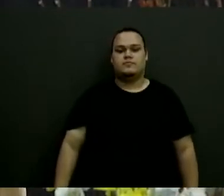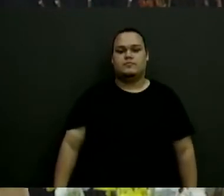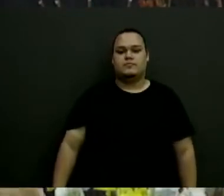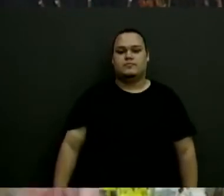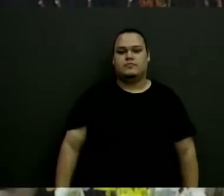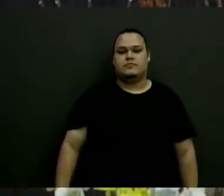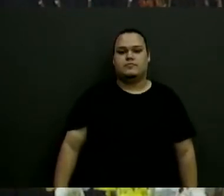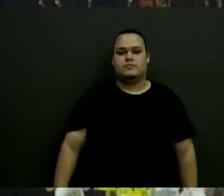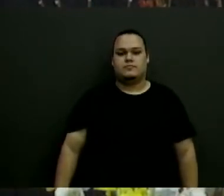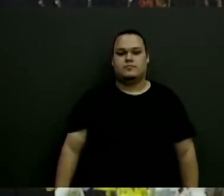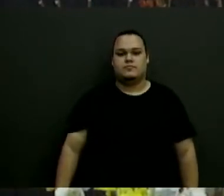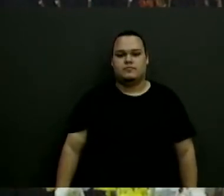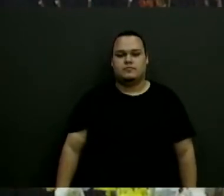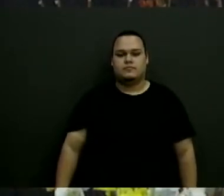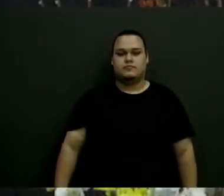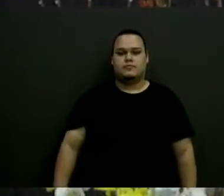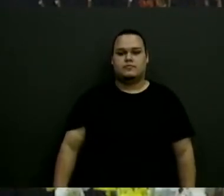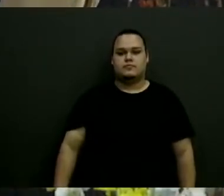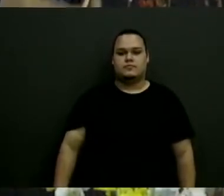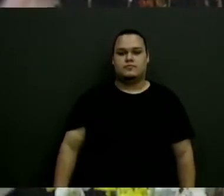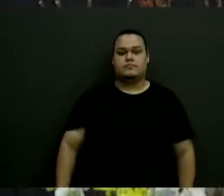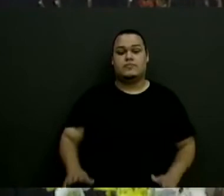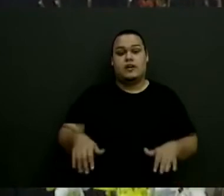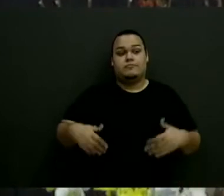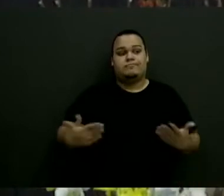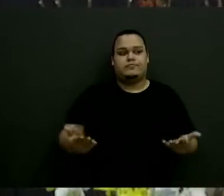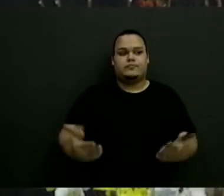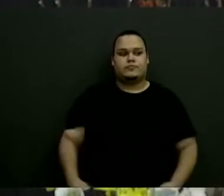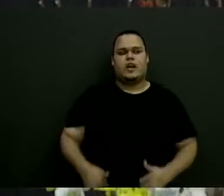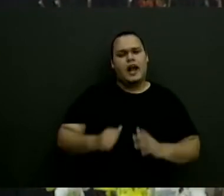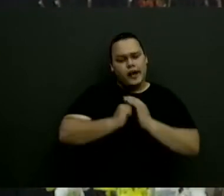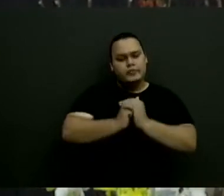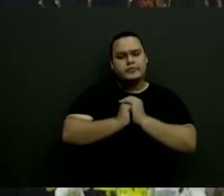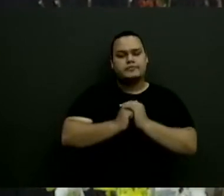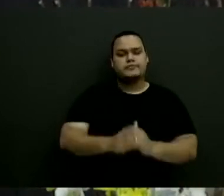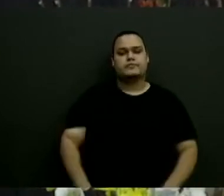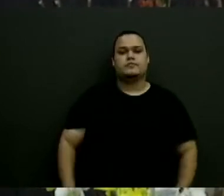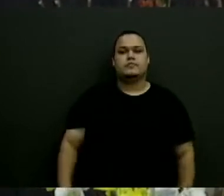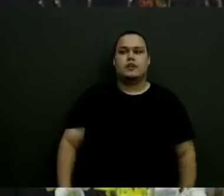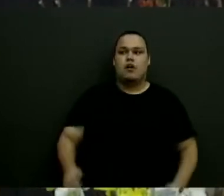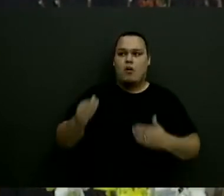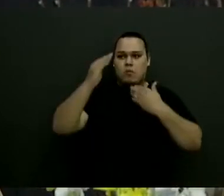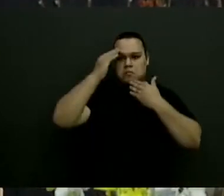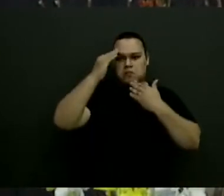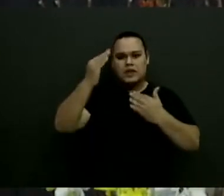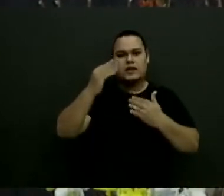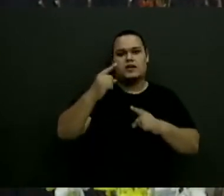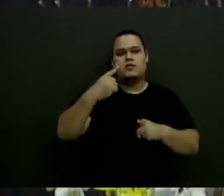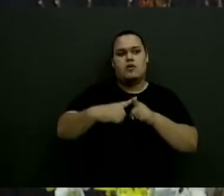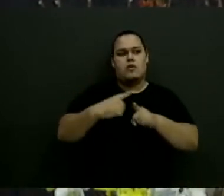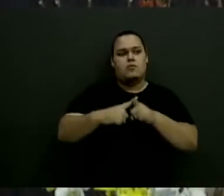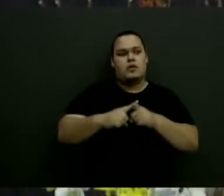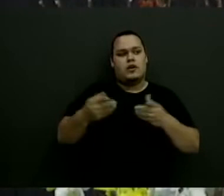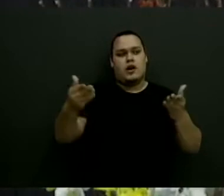Não está chegando, pastor. Não está chegando. Bom, amém. Gratos a Deus. Deixa eu ver aqui o que temos mais aqui.